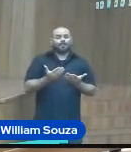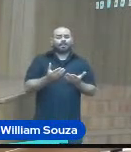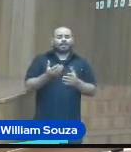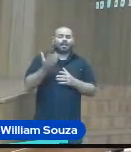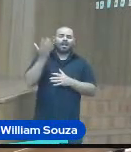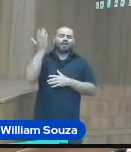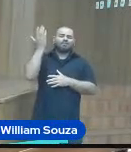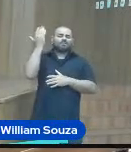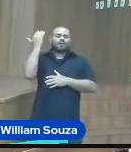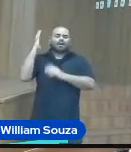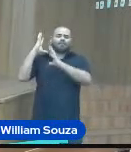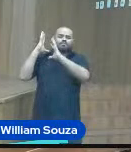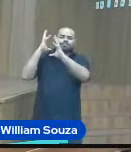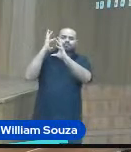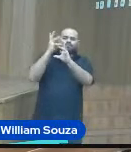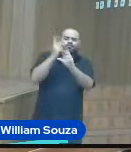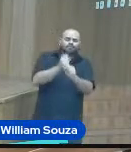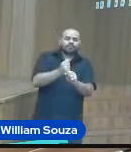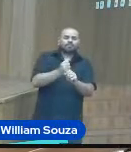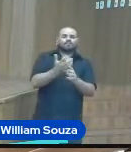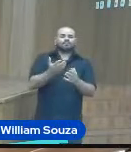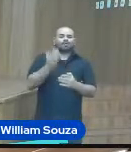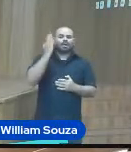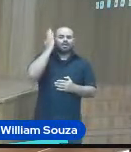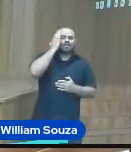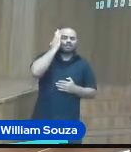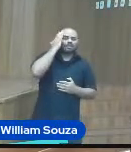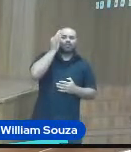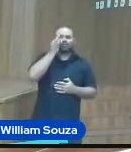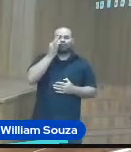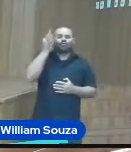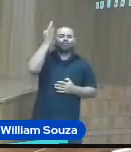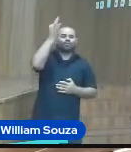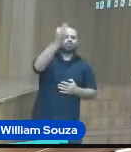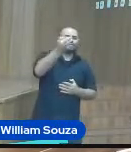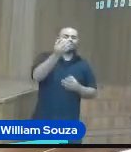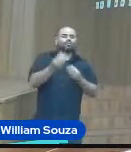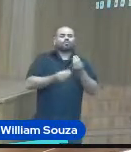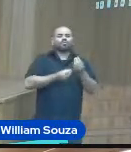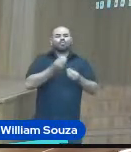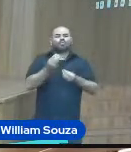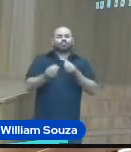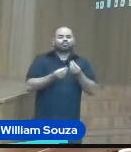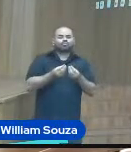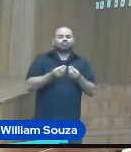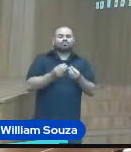passado para a compreensão do futuro. Eu queria